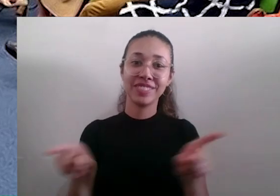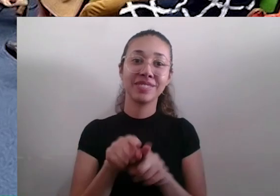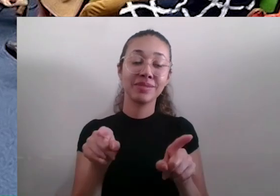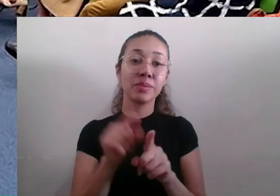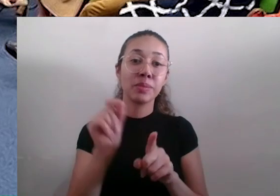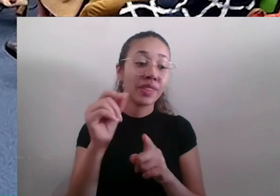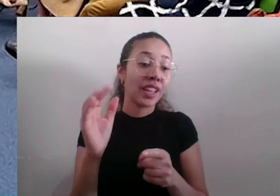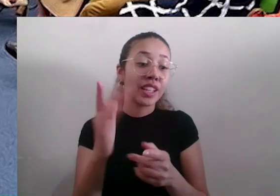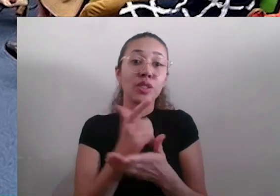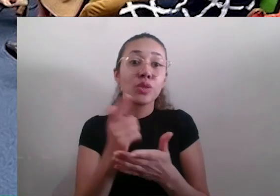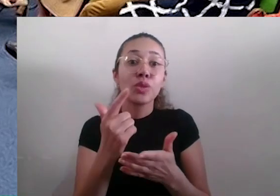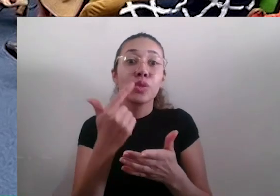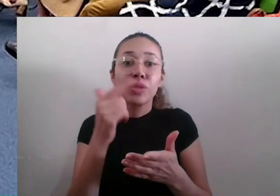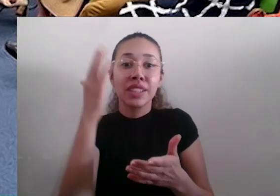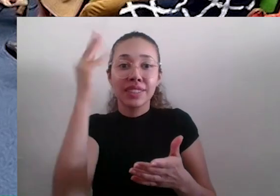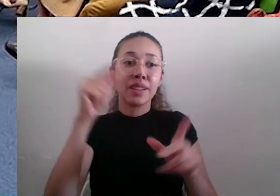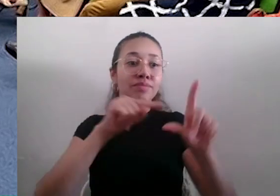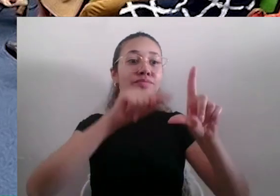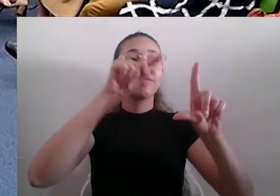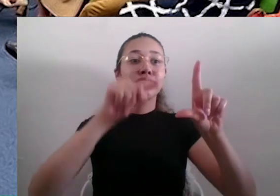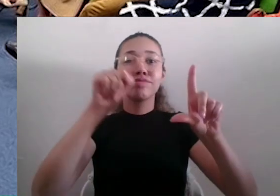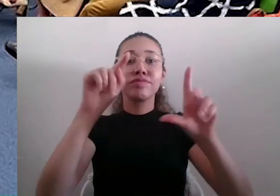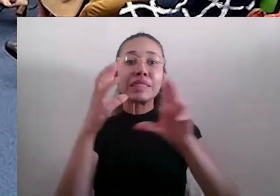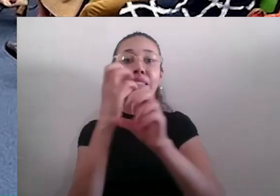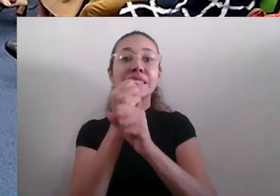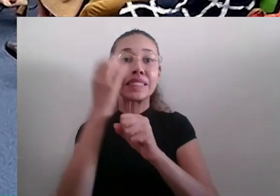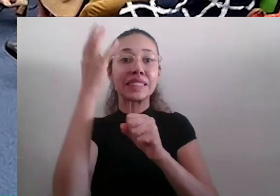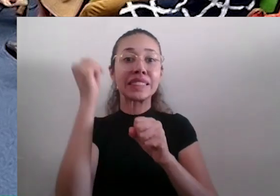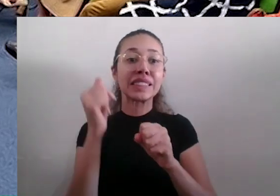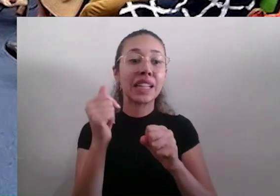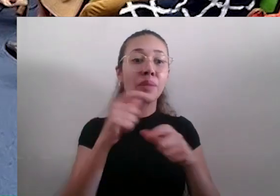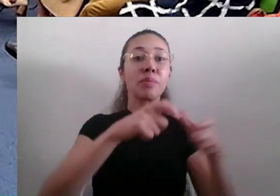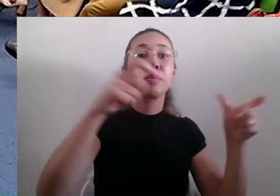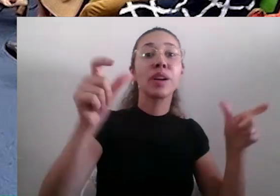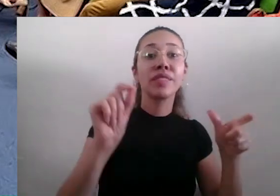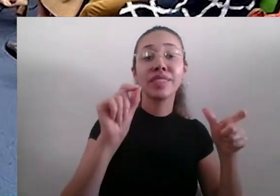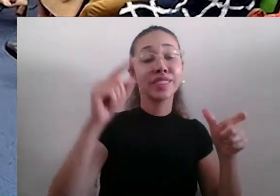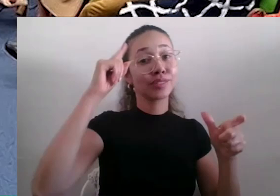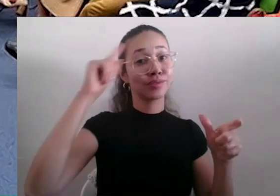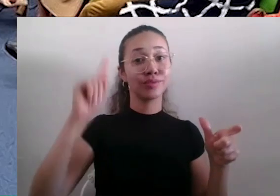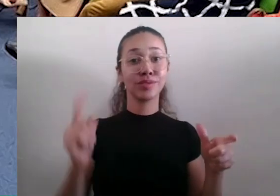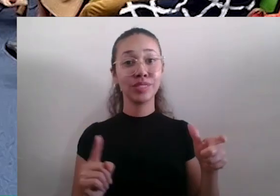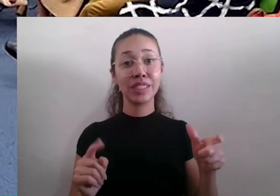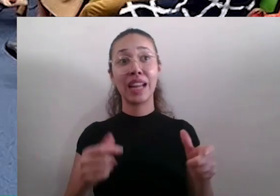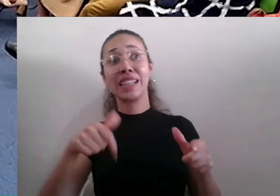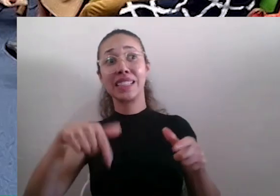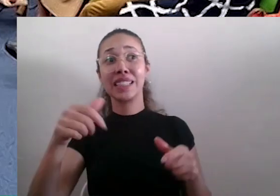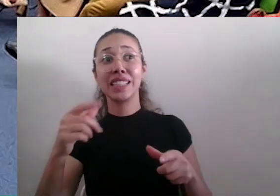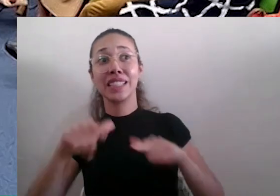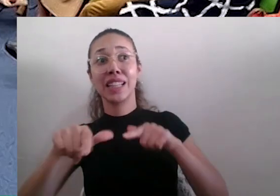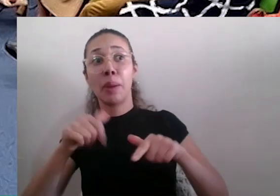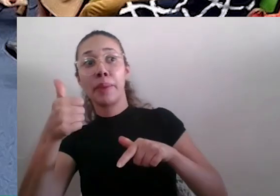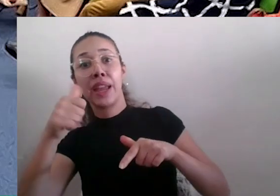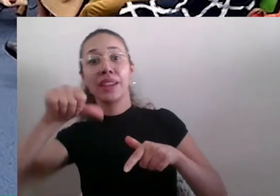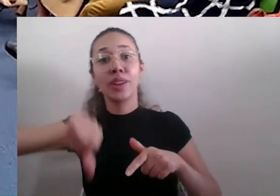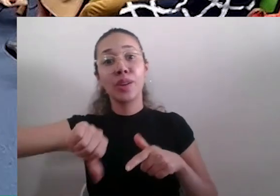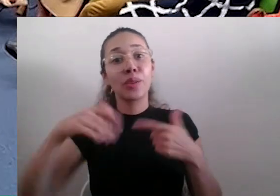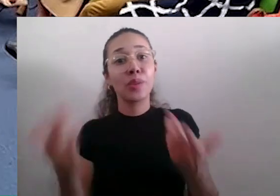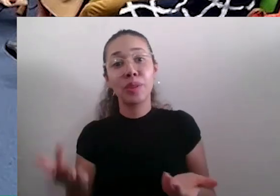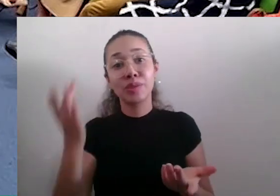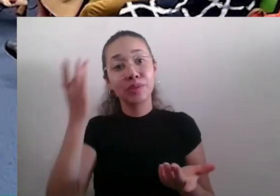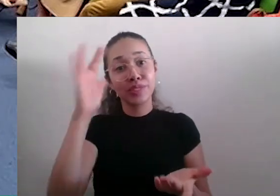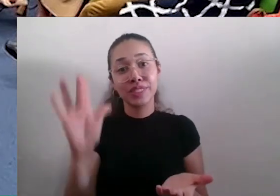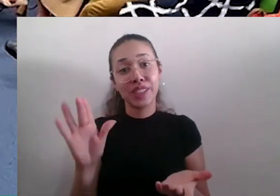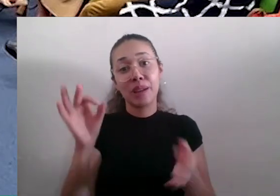dados então a gente não sabe quando você não tem os dados sabe como é que é né você não tem os dados você não tem como corrigir Você não sabe o que você tá fazendo de certo o que você tá fazendo de errado quem você tá